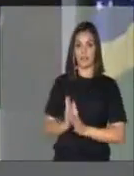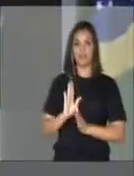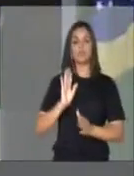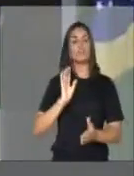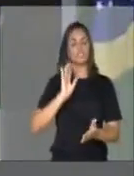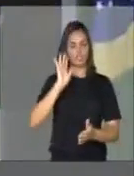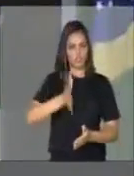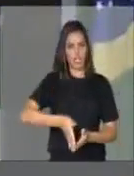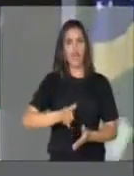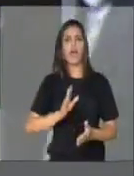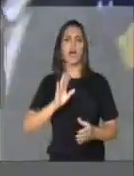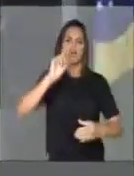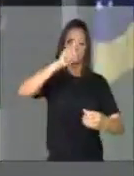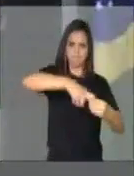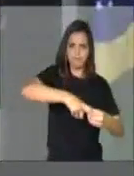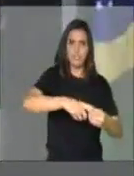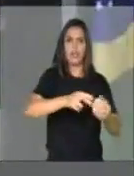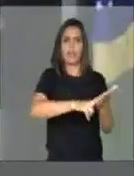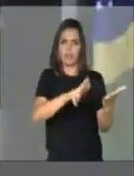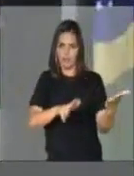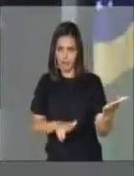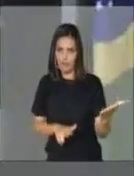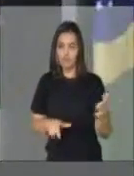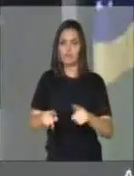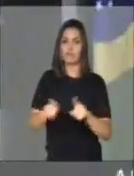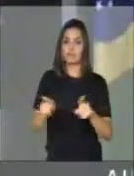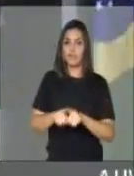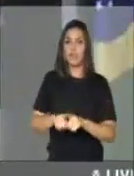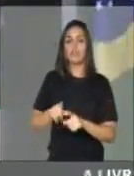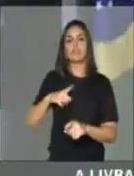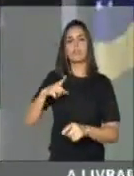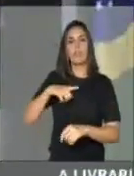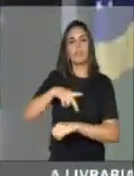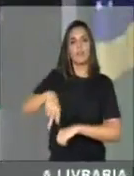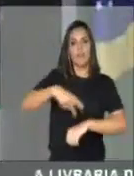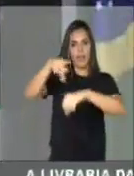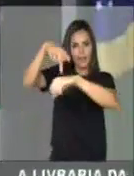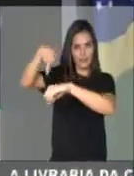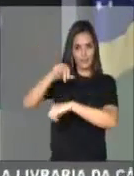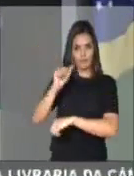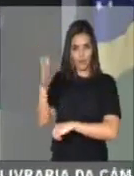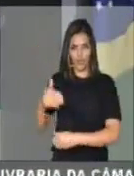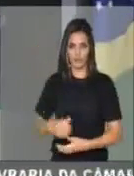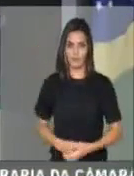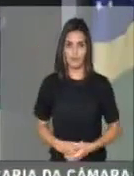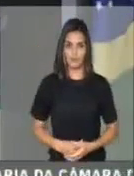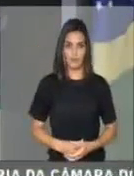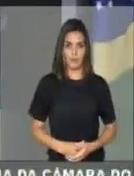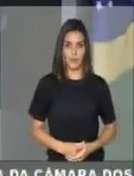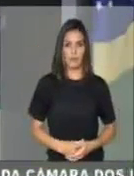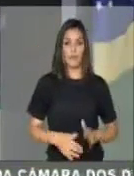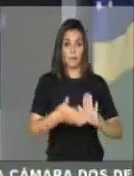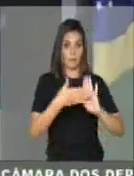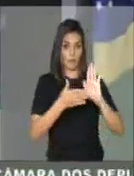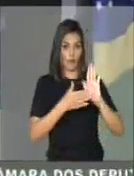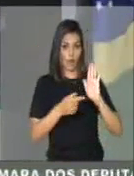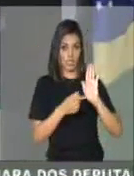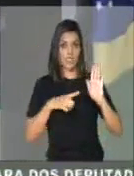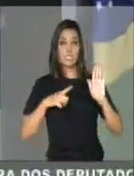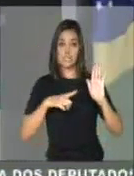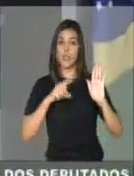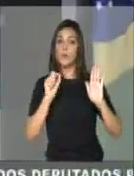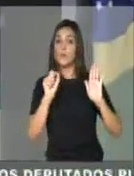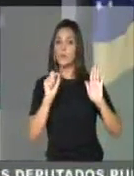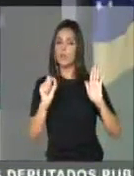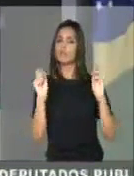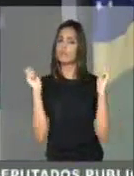Nações Unidas, mas de meros requerimentos de cooperação formulados por autoridades de outros Estados soberanos. Nada obstante, a proposição